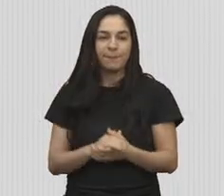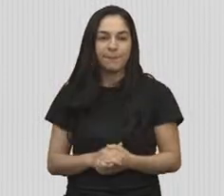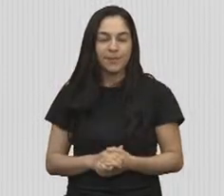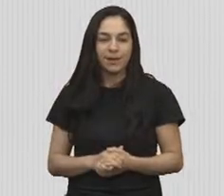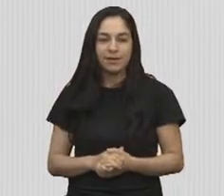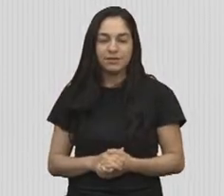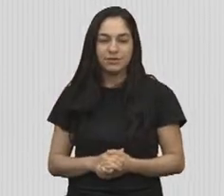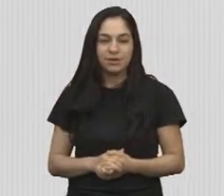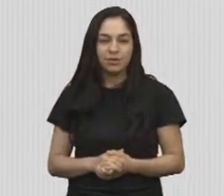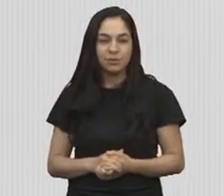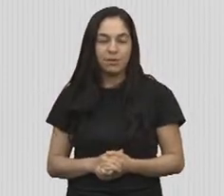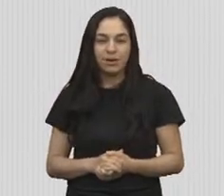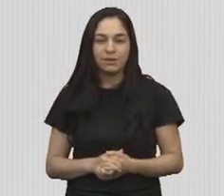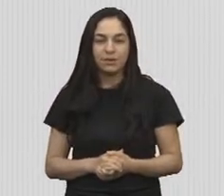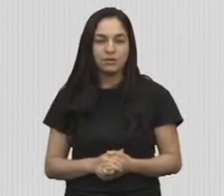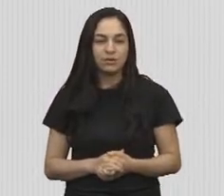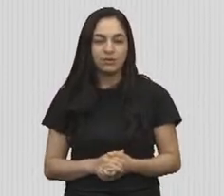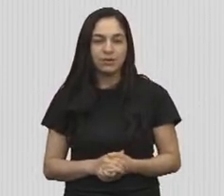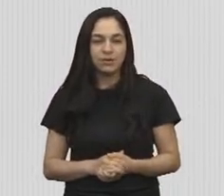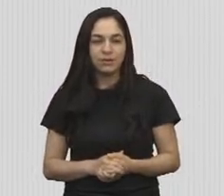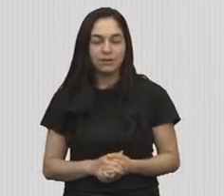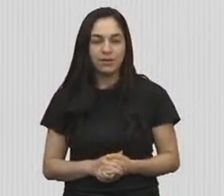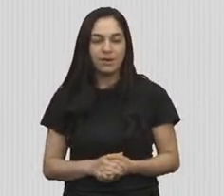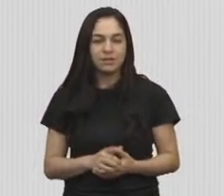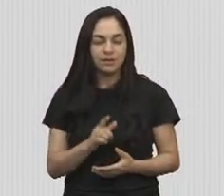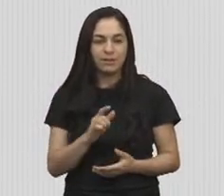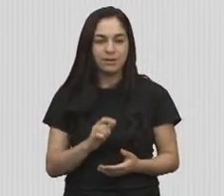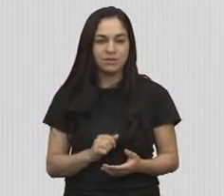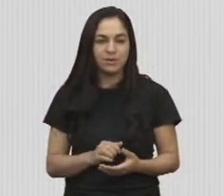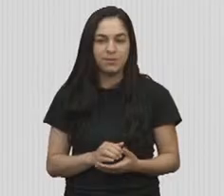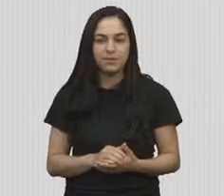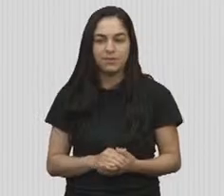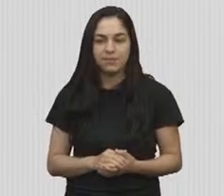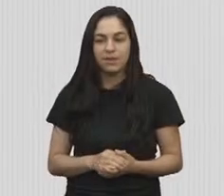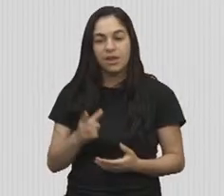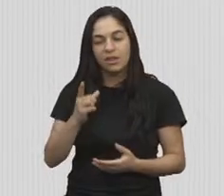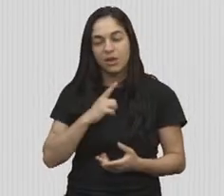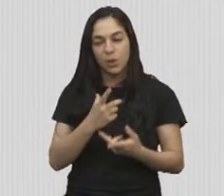enfim, móveis no geral, eletrônicos e tudo mais.